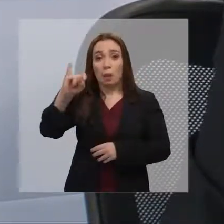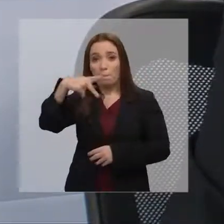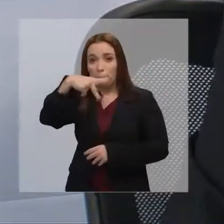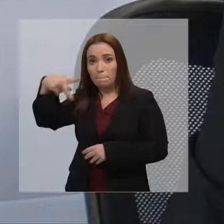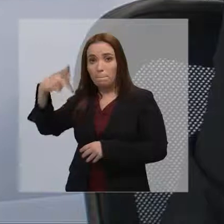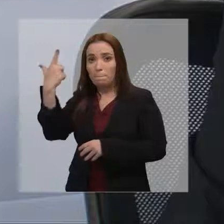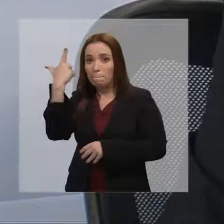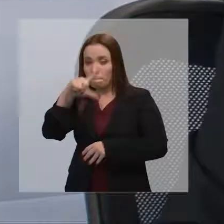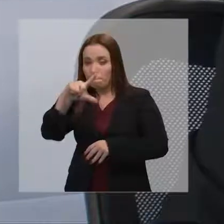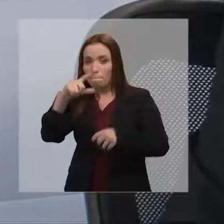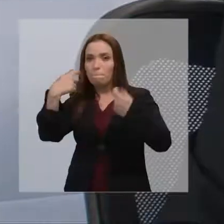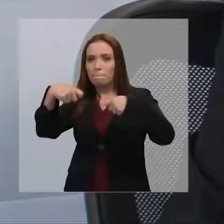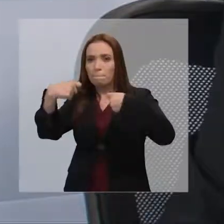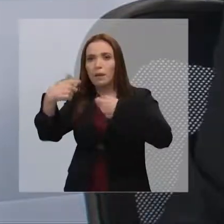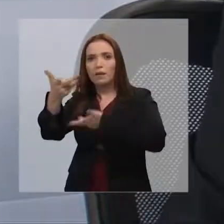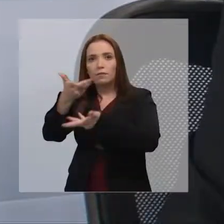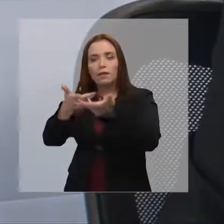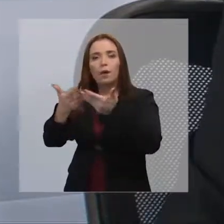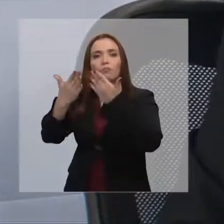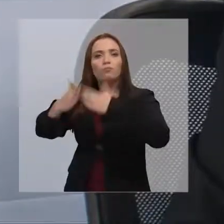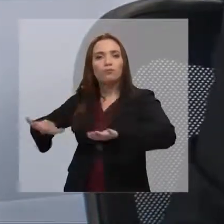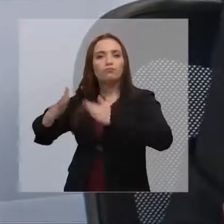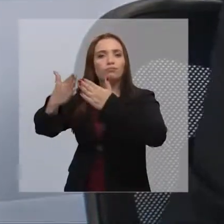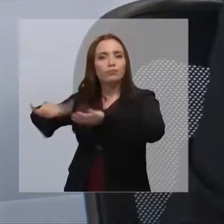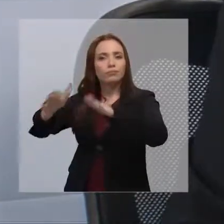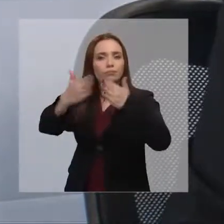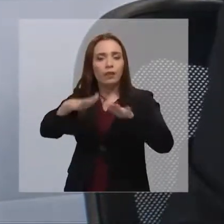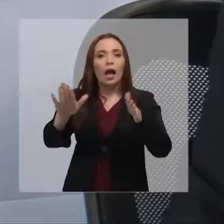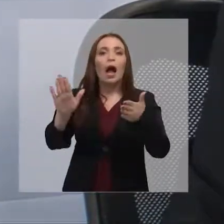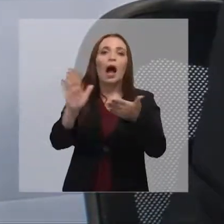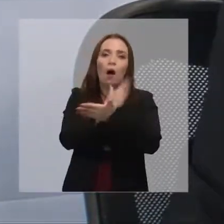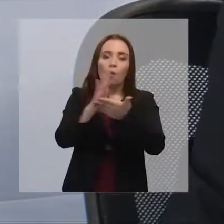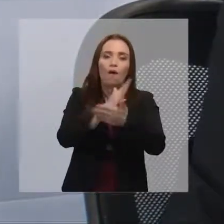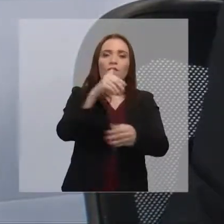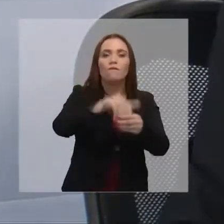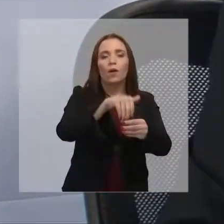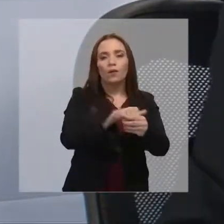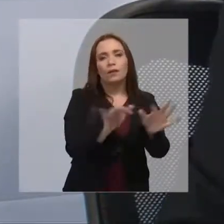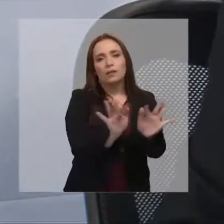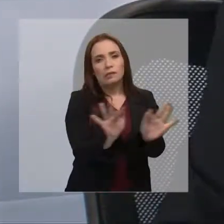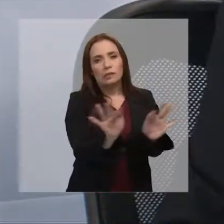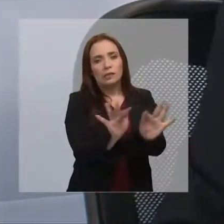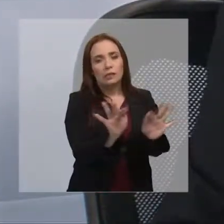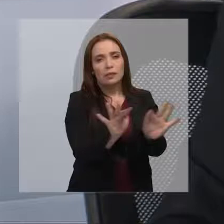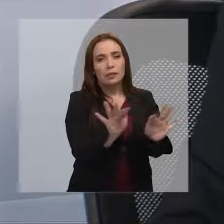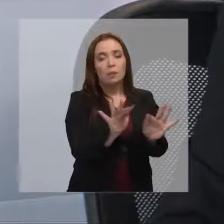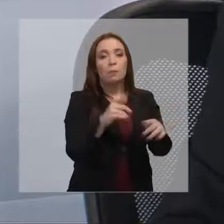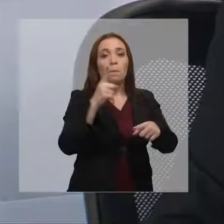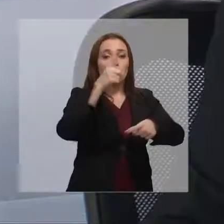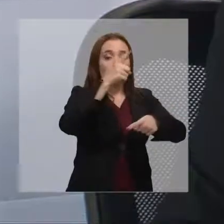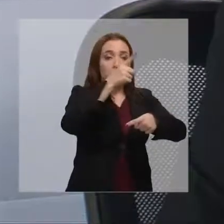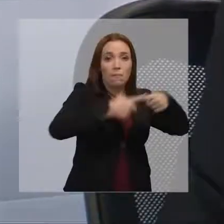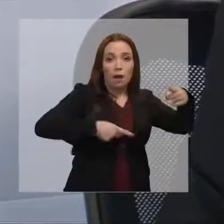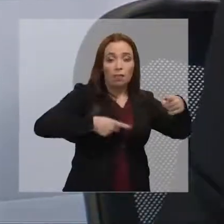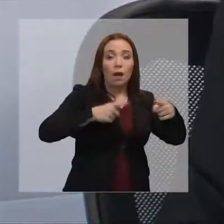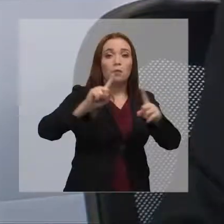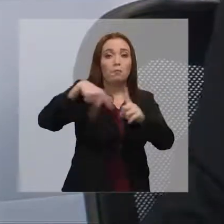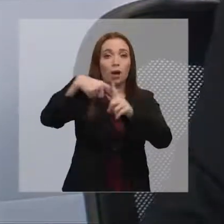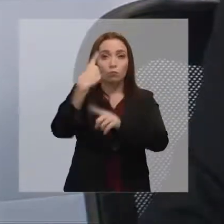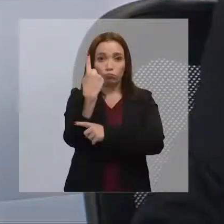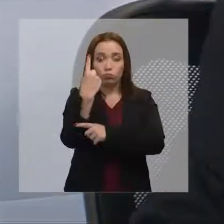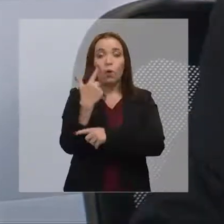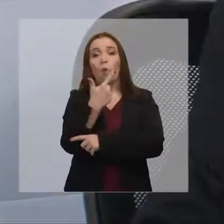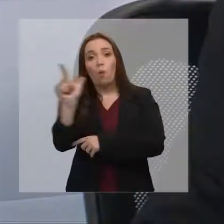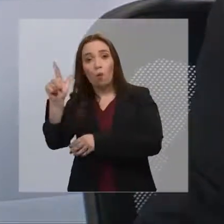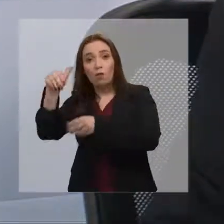a maioria, precisava negociar. Às vezes, votação simples, né, que ele precisa só da metade dos votos mais um, e outras vezes ele precisa